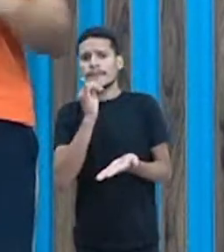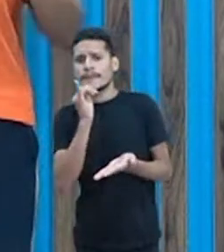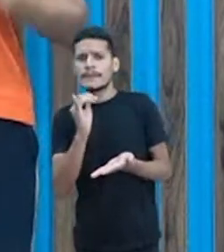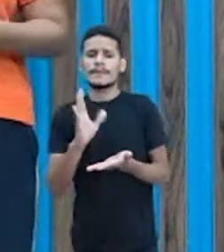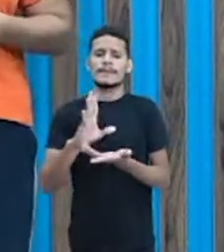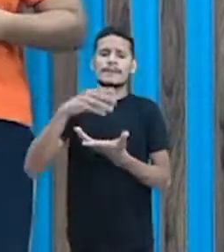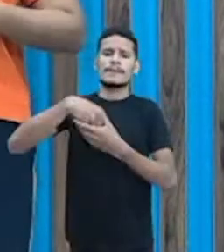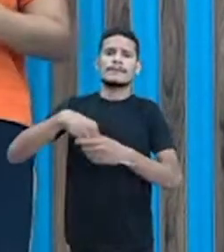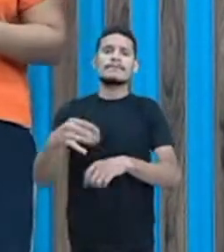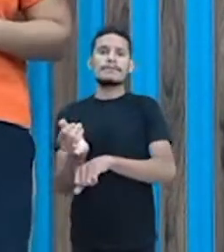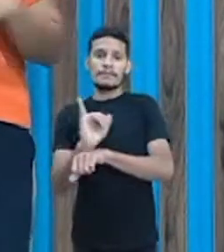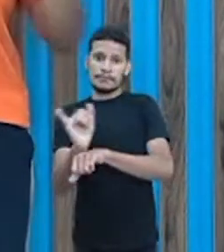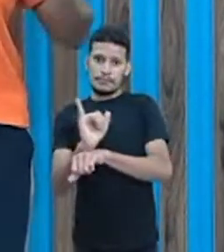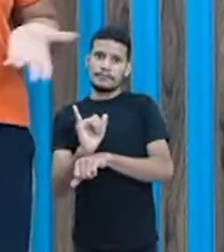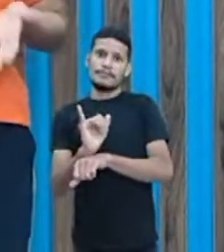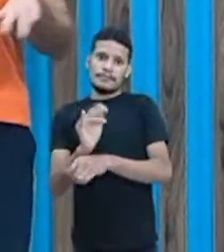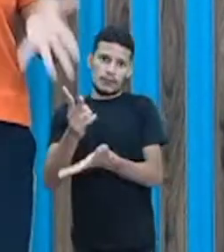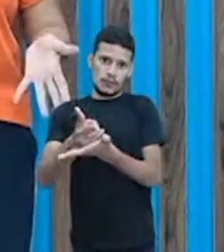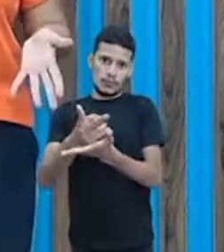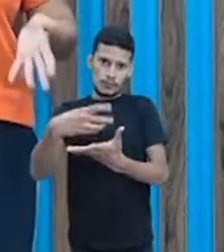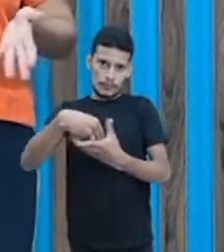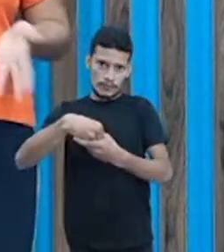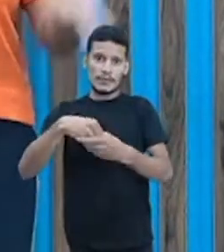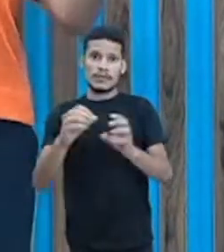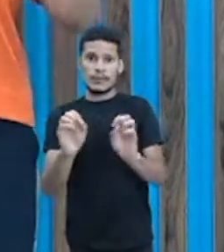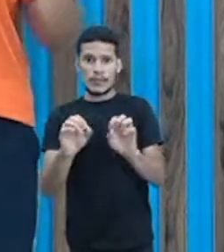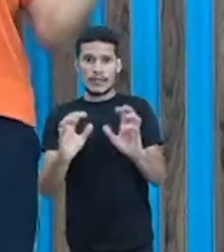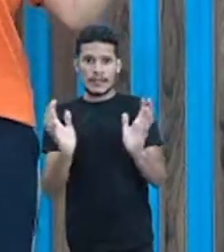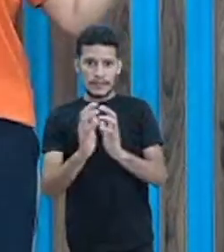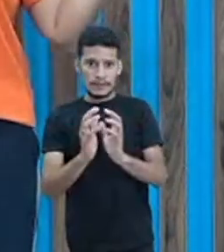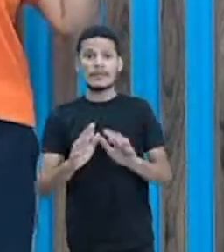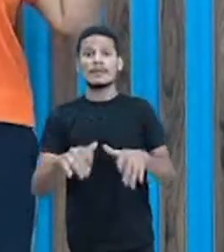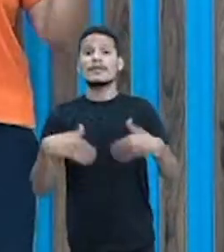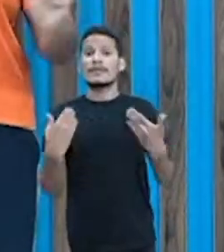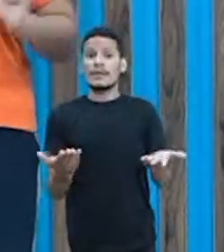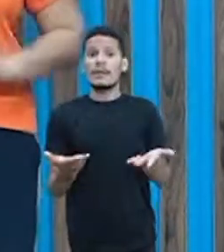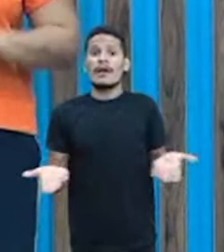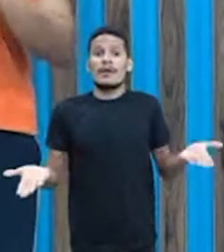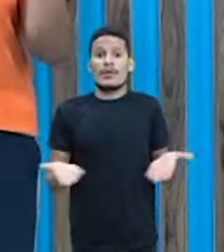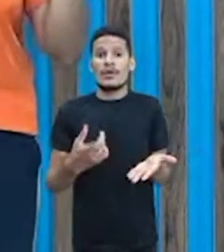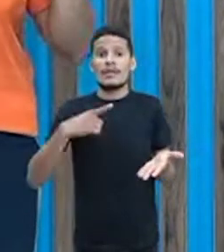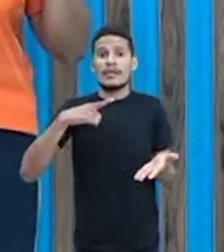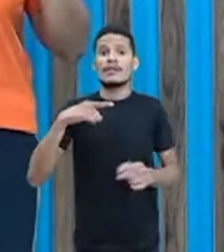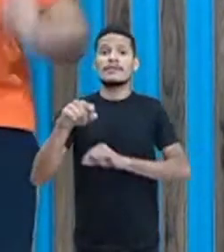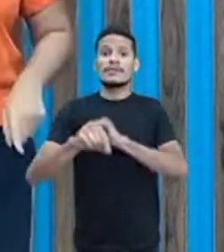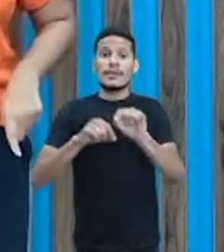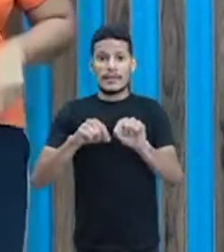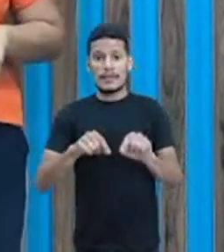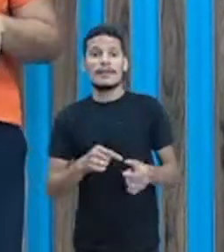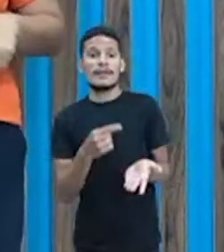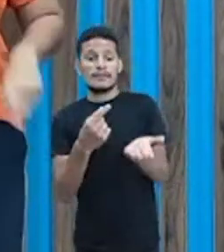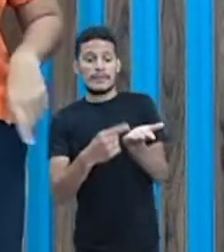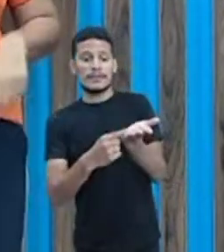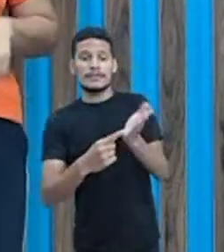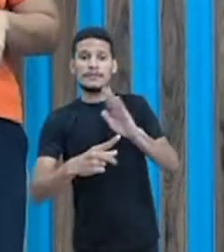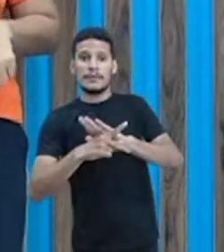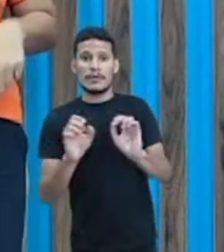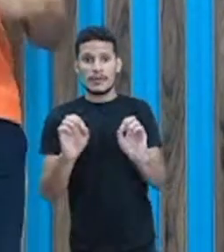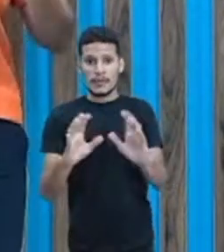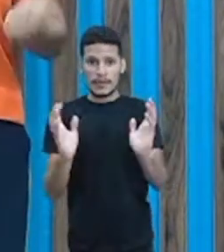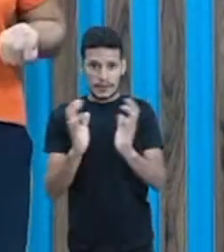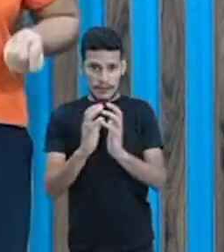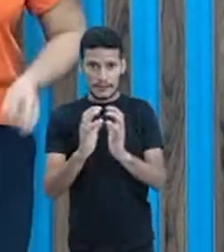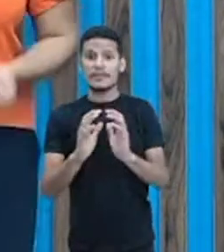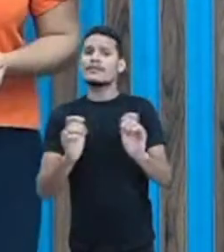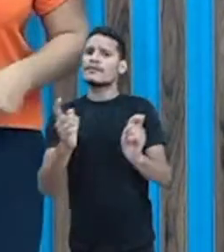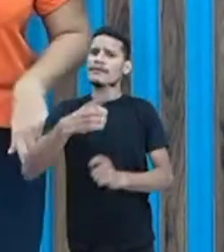ficam no nosso canal do YouTube, Educa Recife. E agora também temos o quê? O aplicativo do Educa Recife.